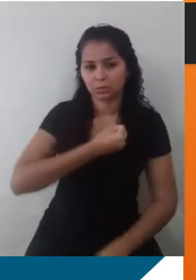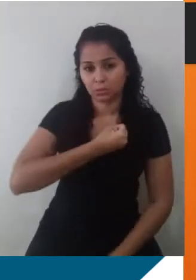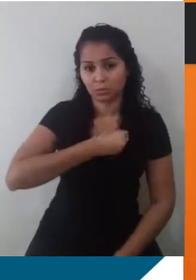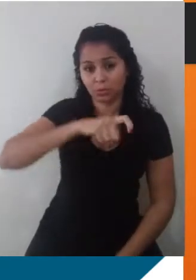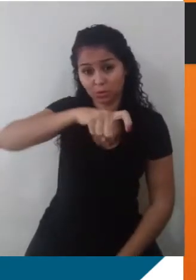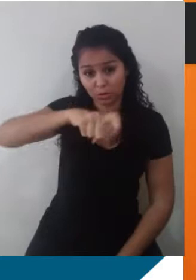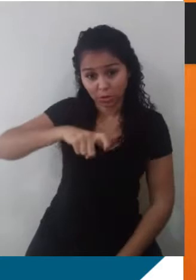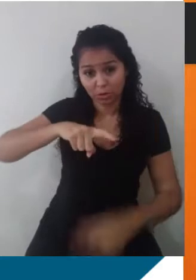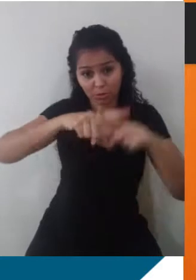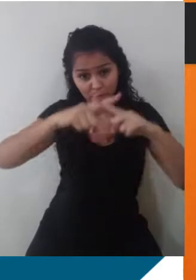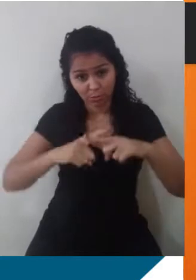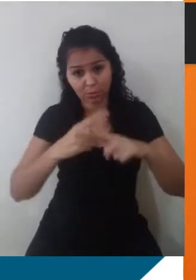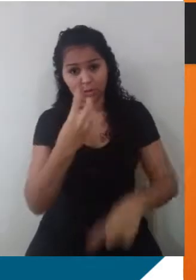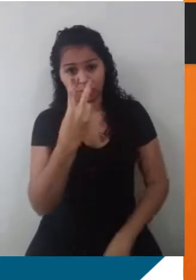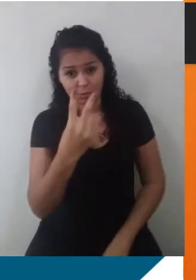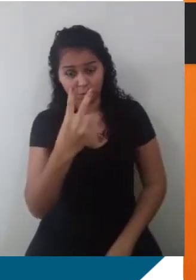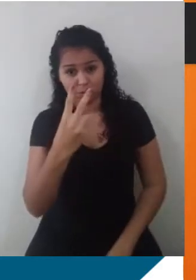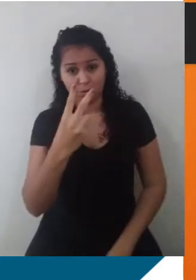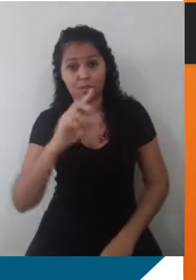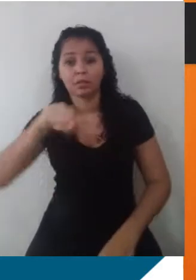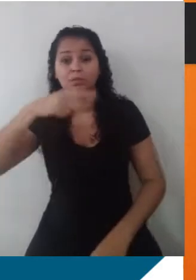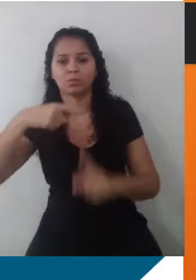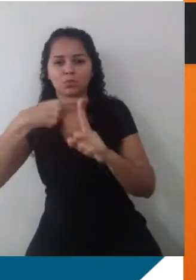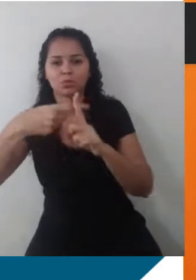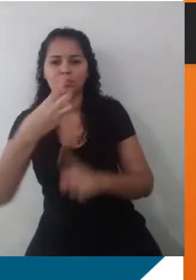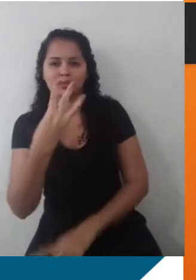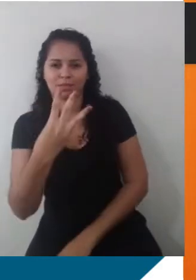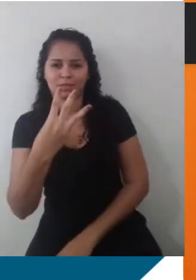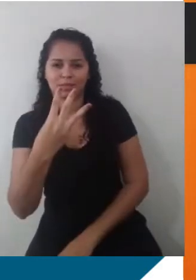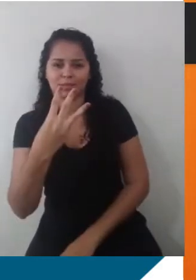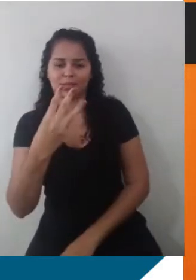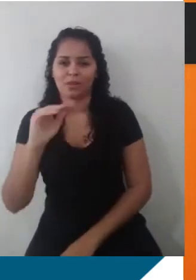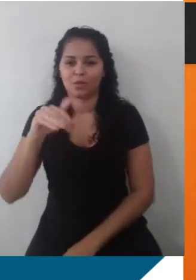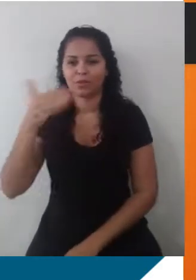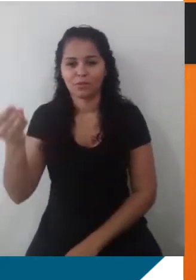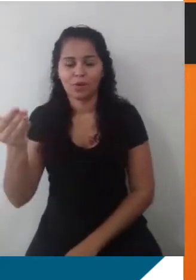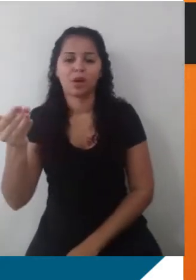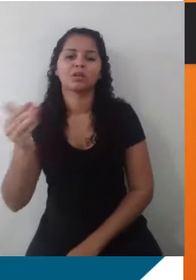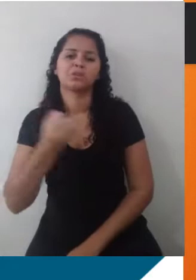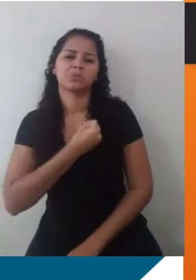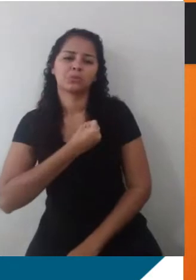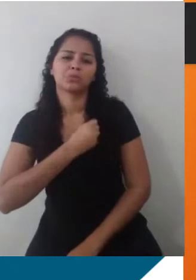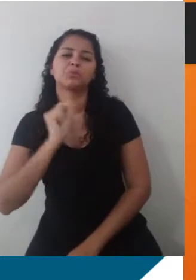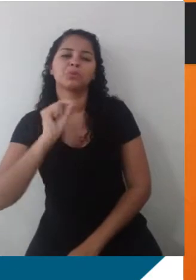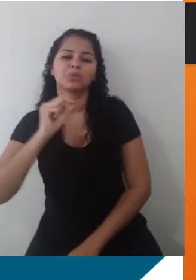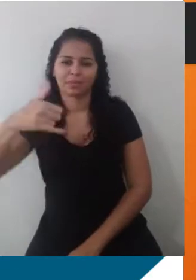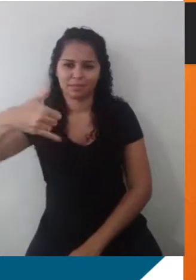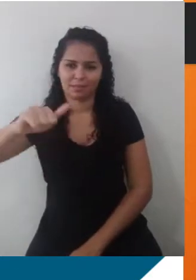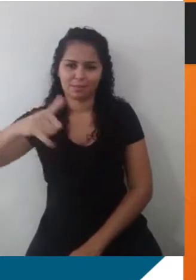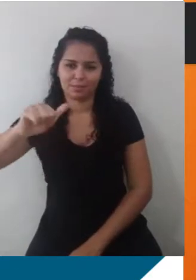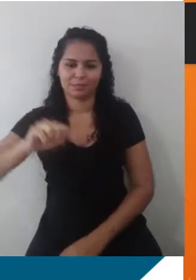a x, multiplica por 2 e depois soma 3. E ao fim, joga esse número para fora, que é o valor do